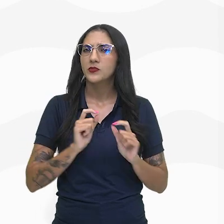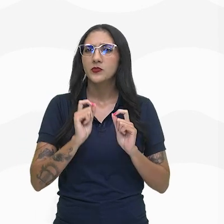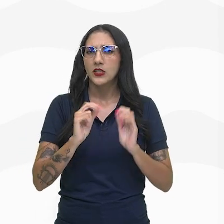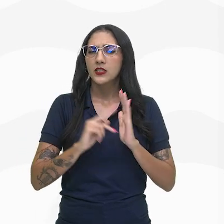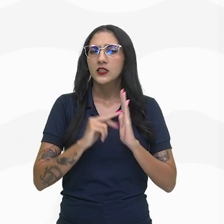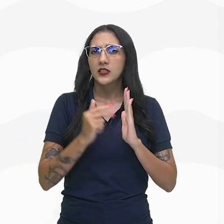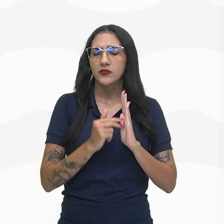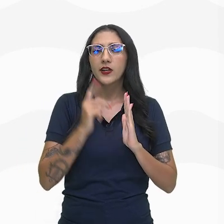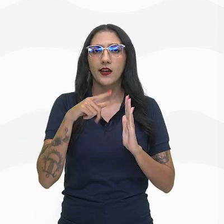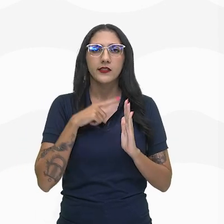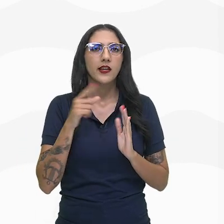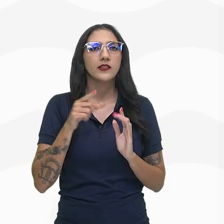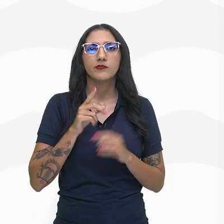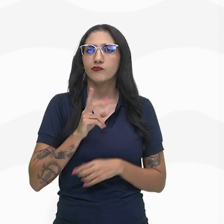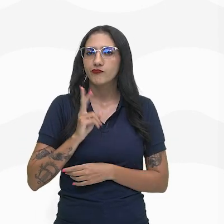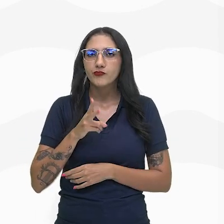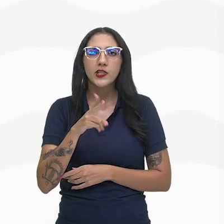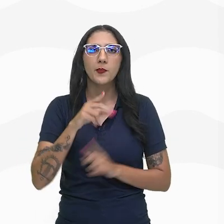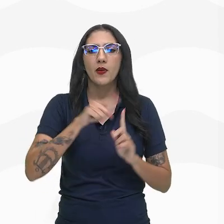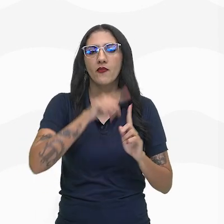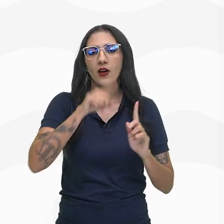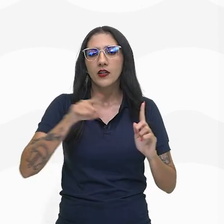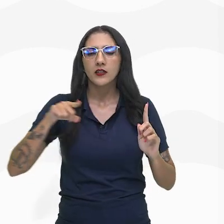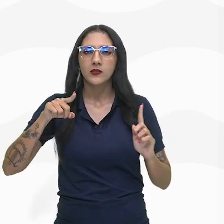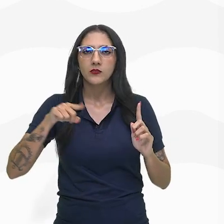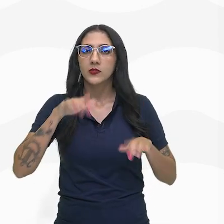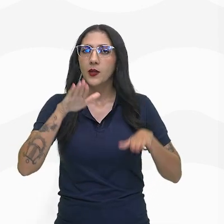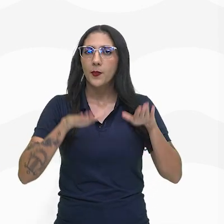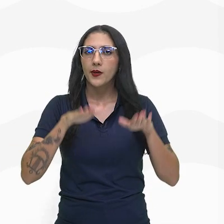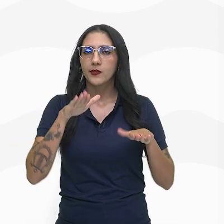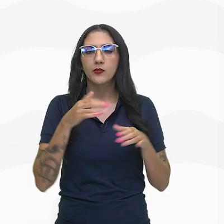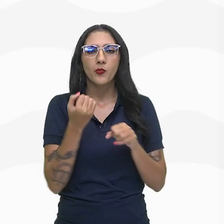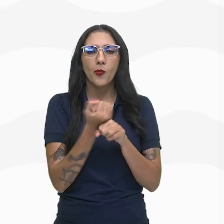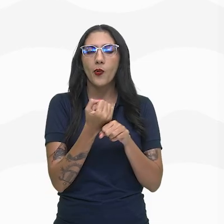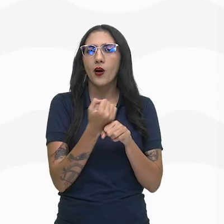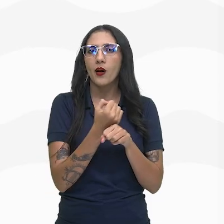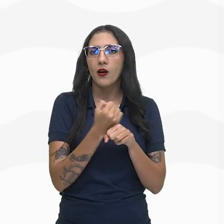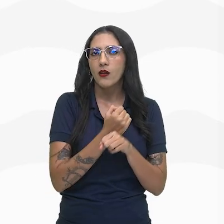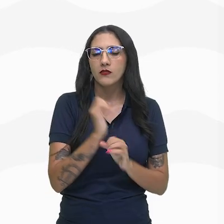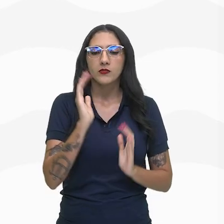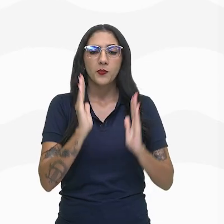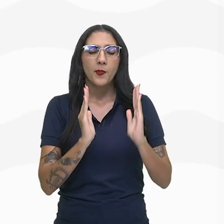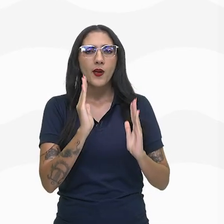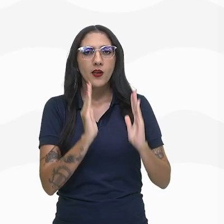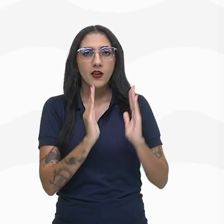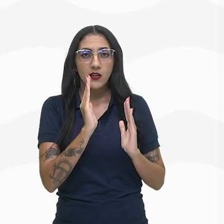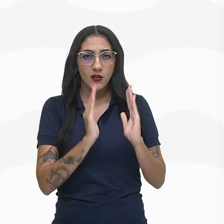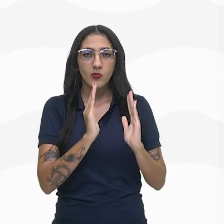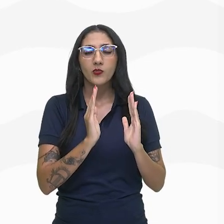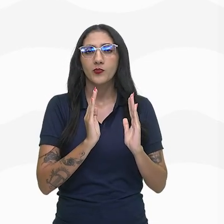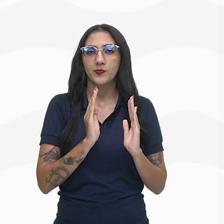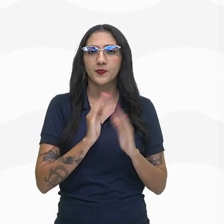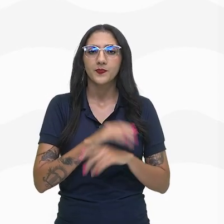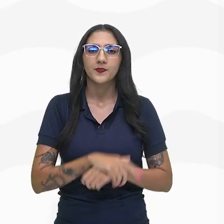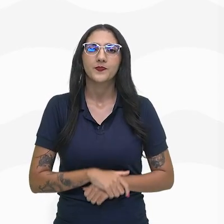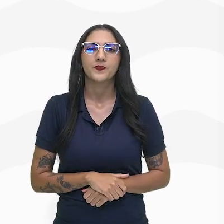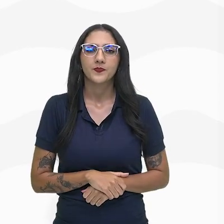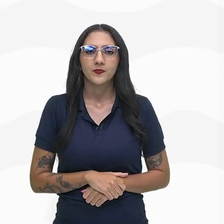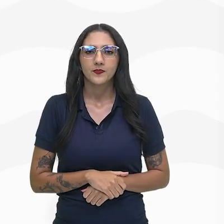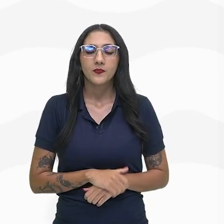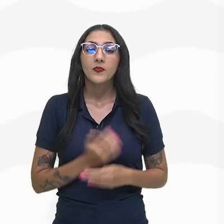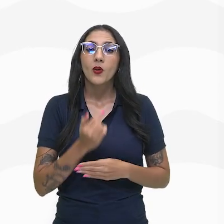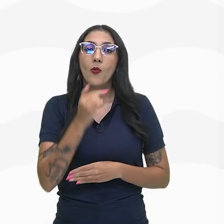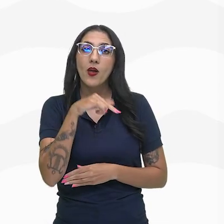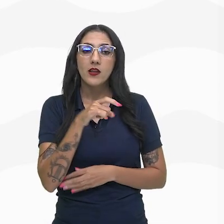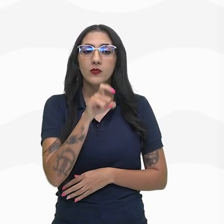seja, ele vai variando conforme passa o tempo, né? Dependendo do tempo que a gente vai calcular. E a gente